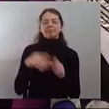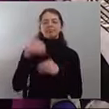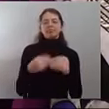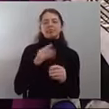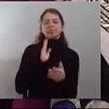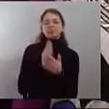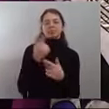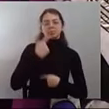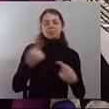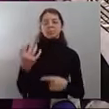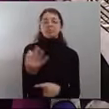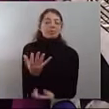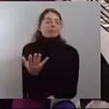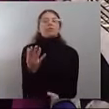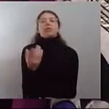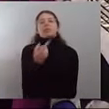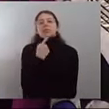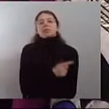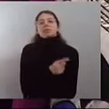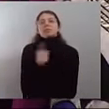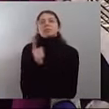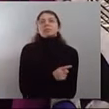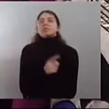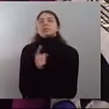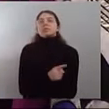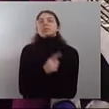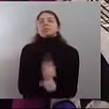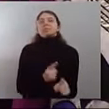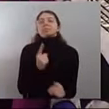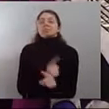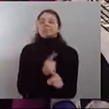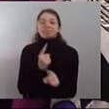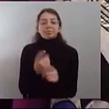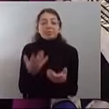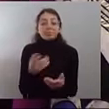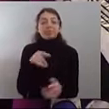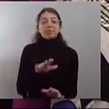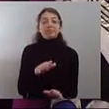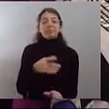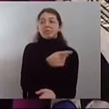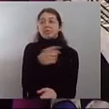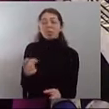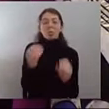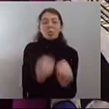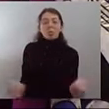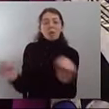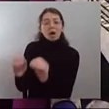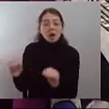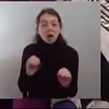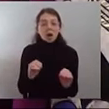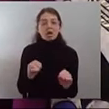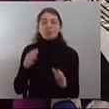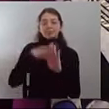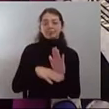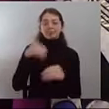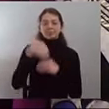mesmo. E se é certo que com mais do mesmo não vamos lá, também não vamos lá com aquilo que não está lá em lado nenhum. Quando analisamos este programa eleitoral, vemos